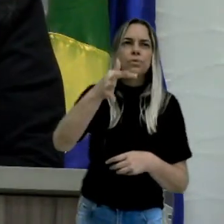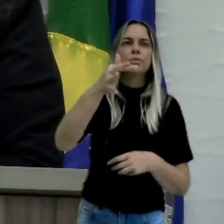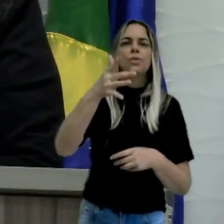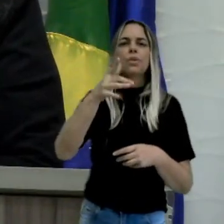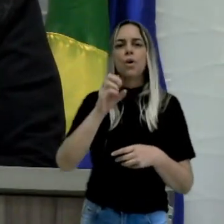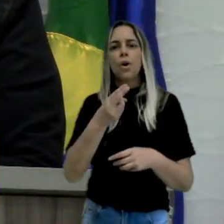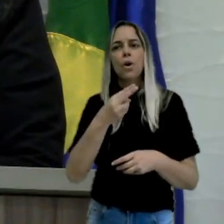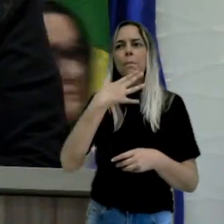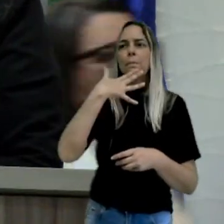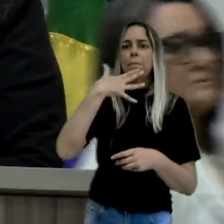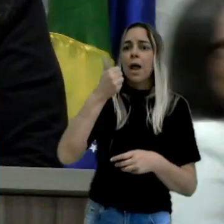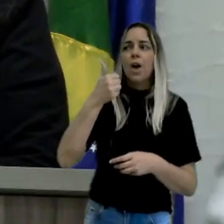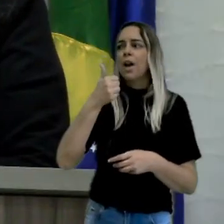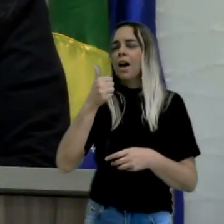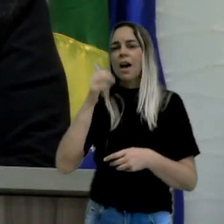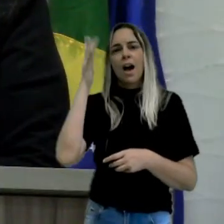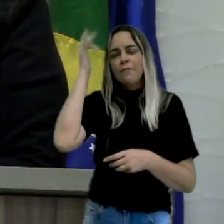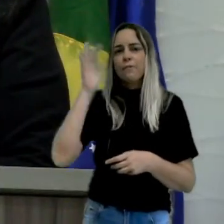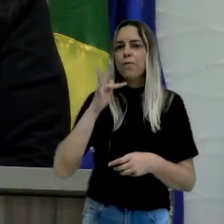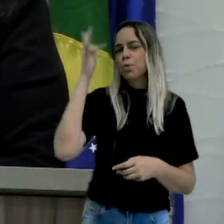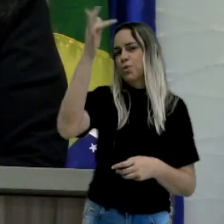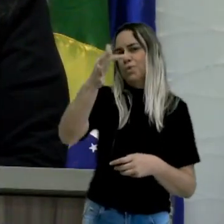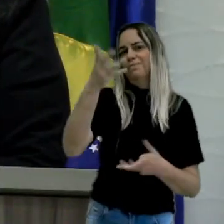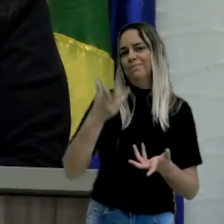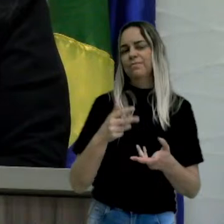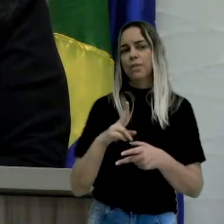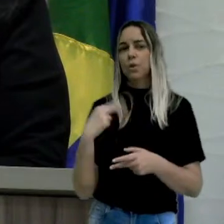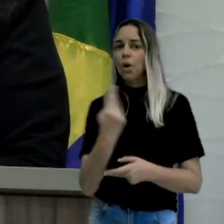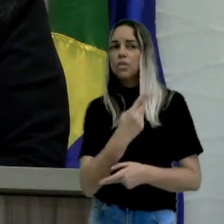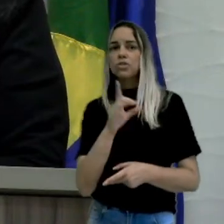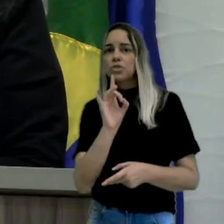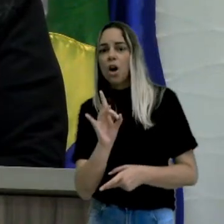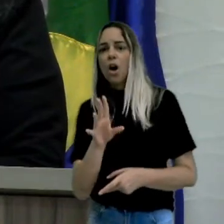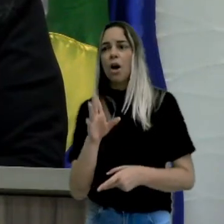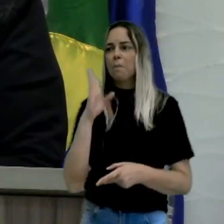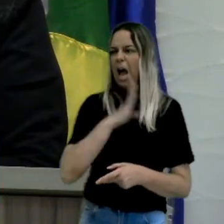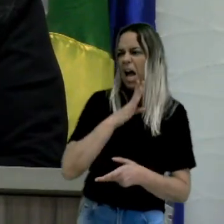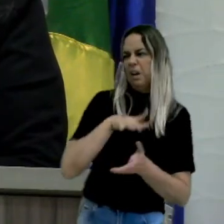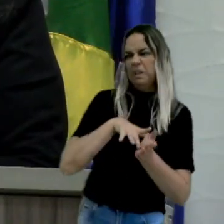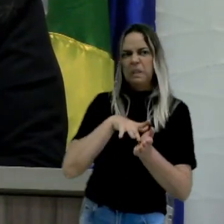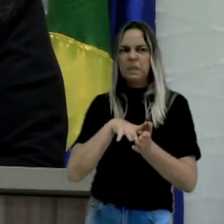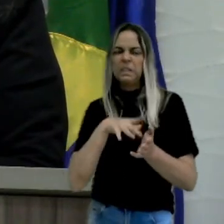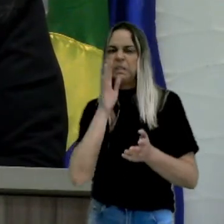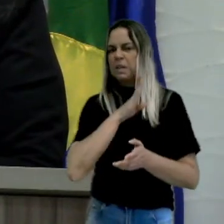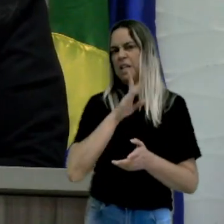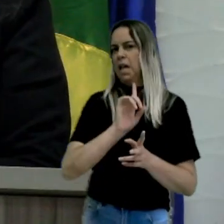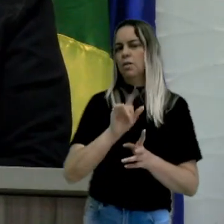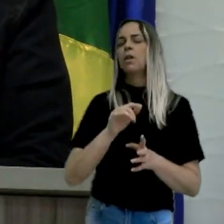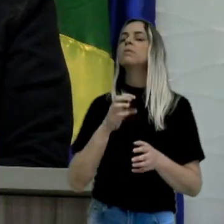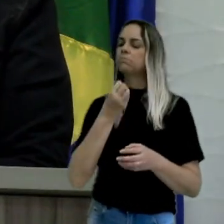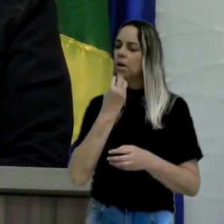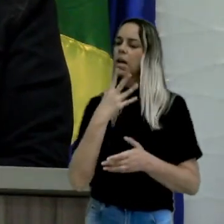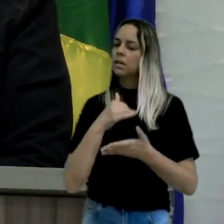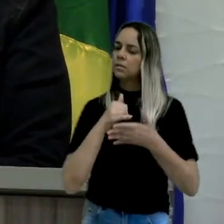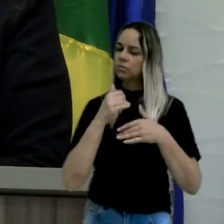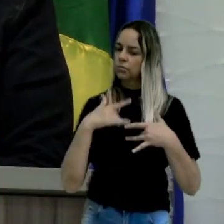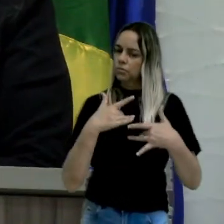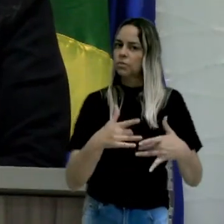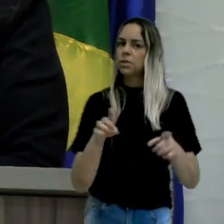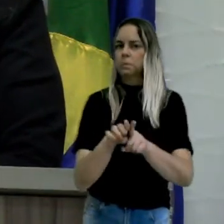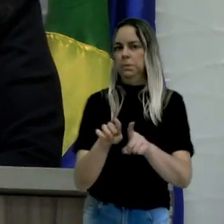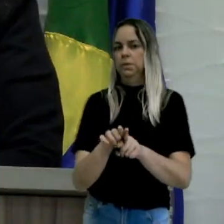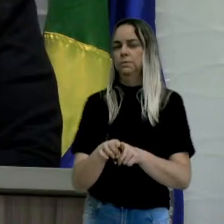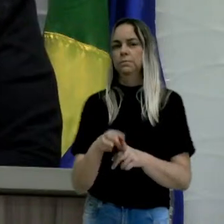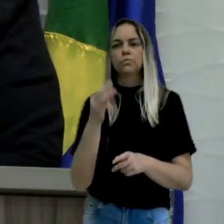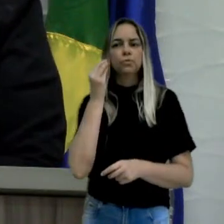precisa melhorar o amanhã. Para que a gente não só faça só maldade, não. Faça coisas boas também. Quero deixar aqui um abraço